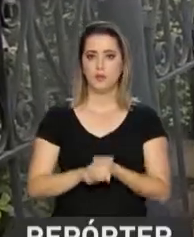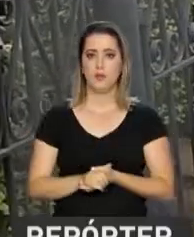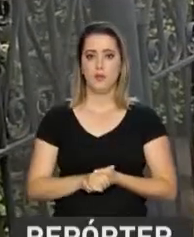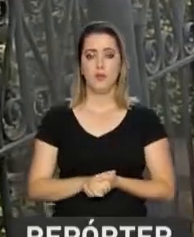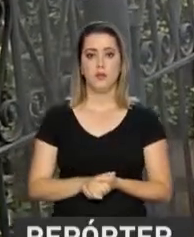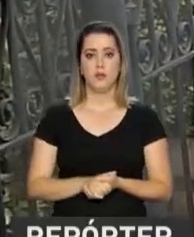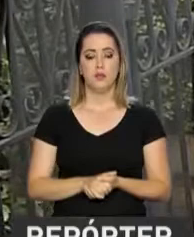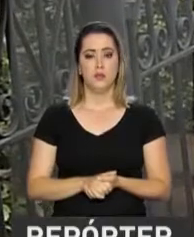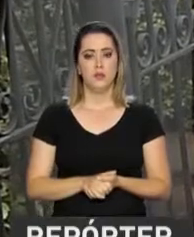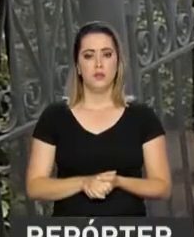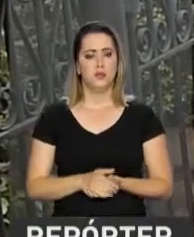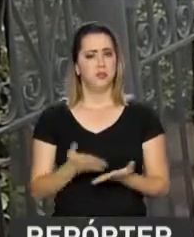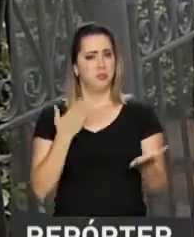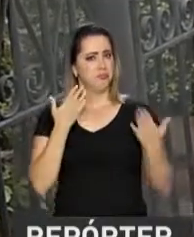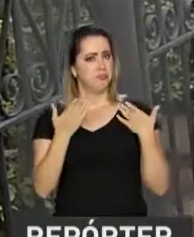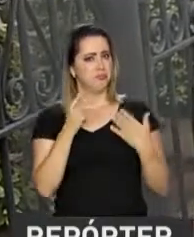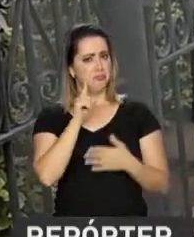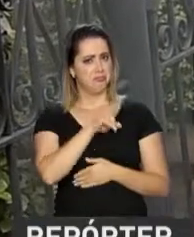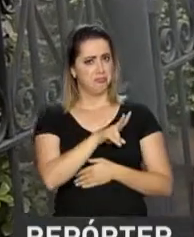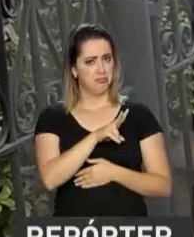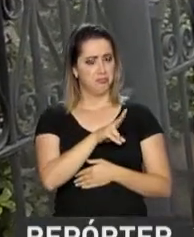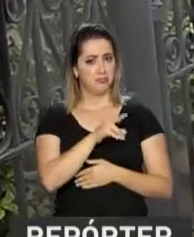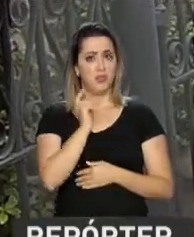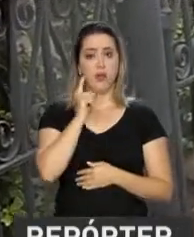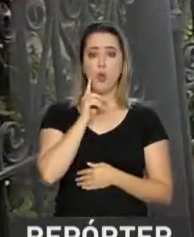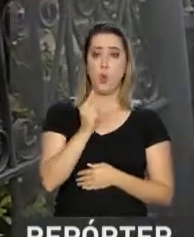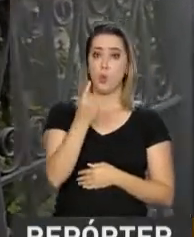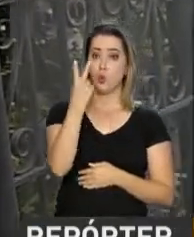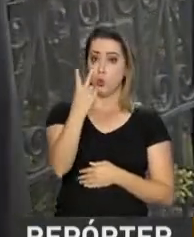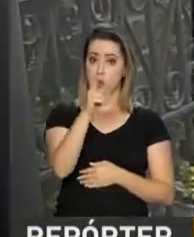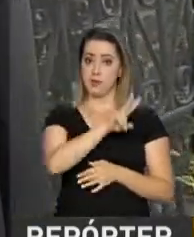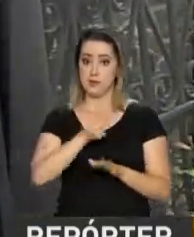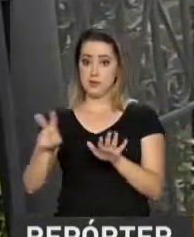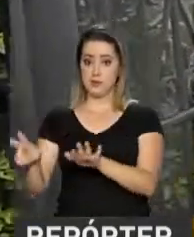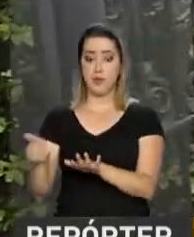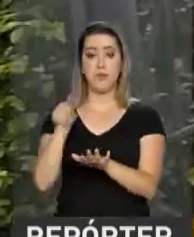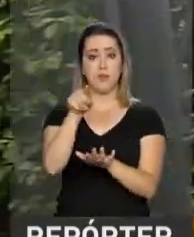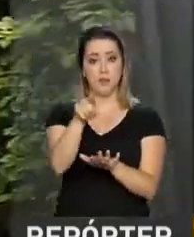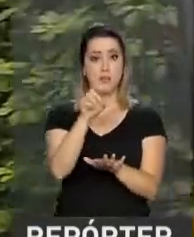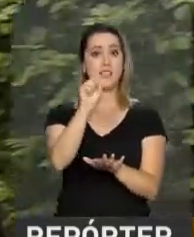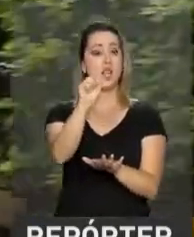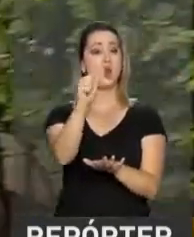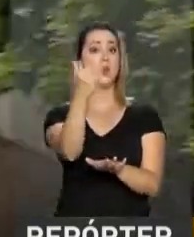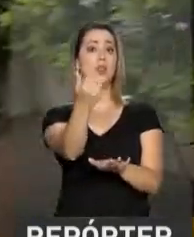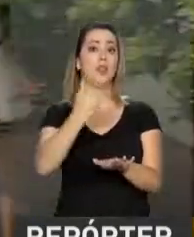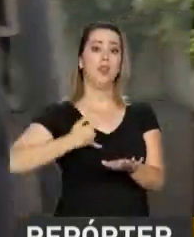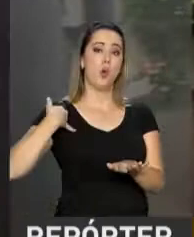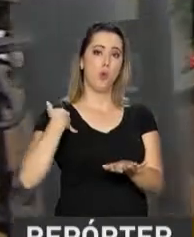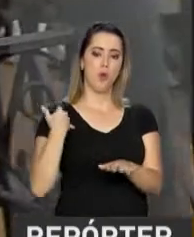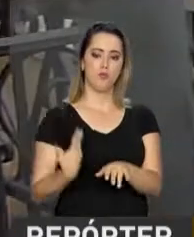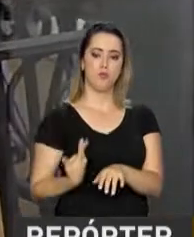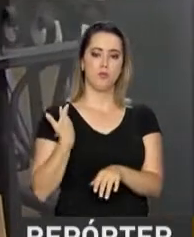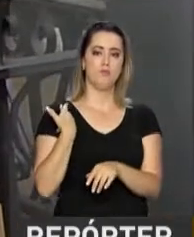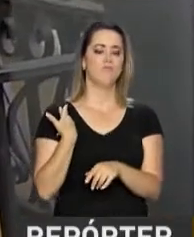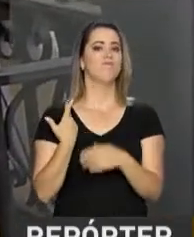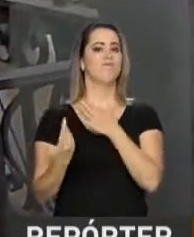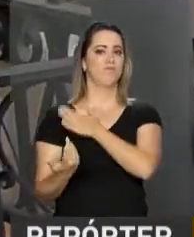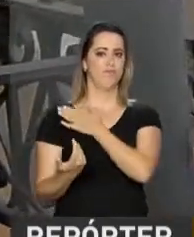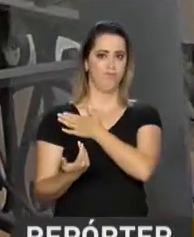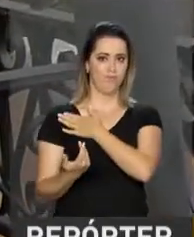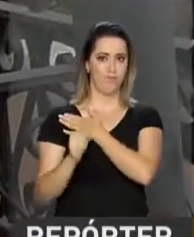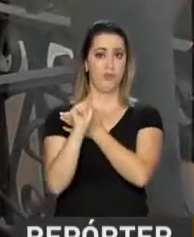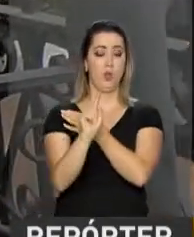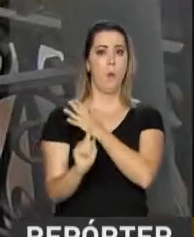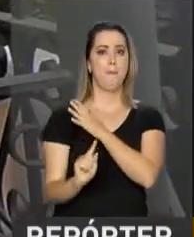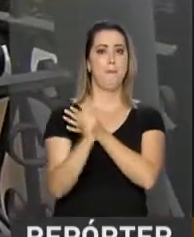nem parece mas faz menos de duas semanas que seu anel de 81 anos operou o ombro ele foi o primeiro